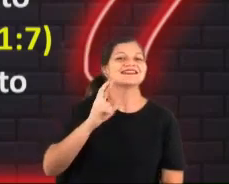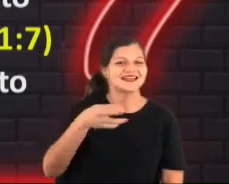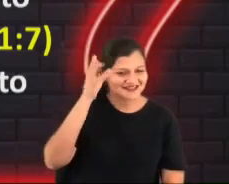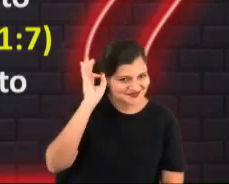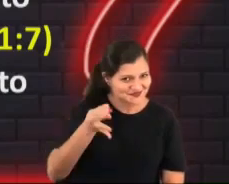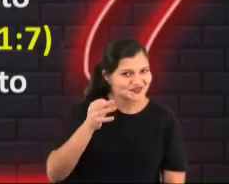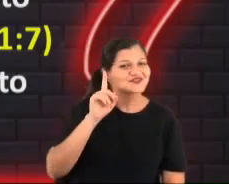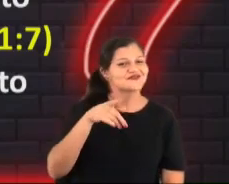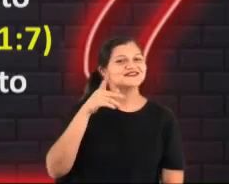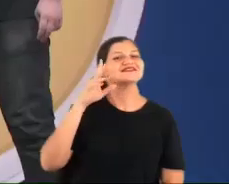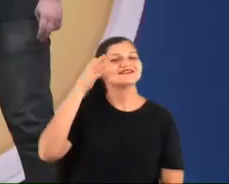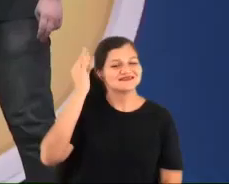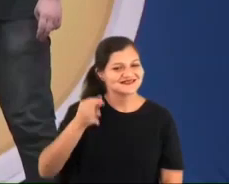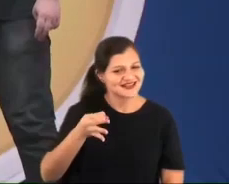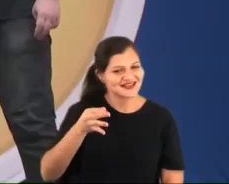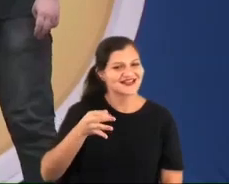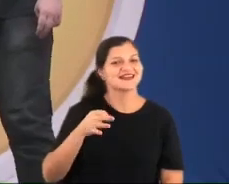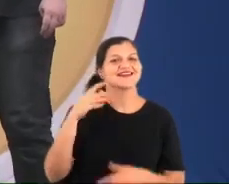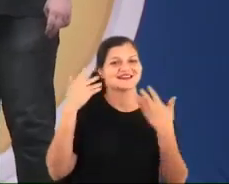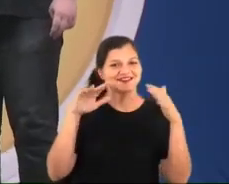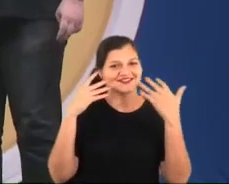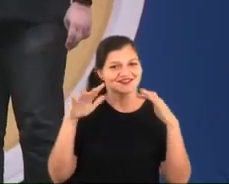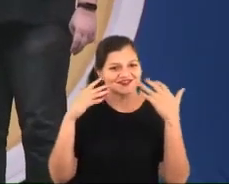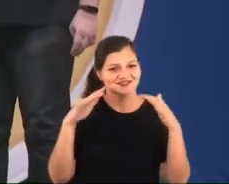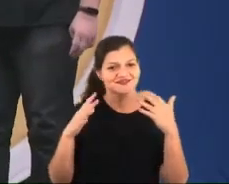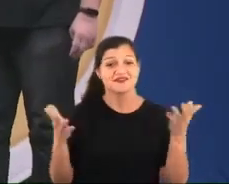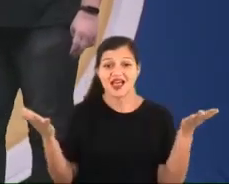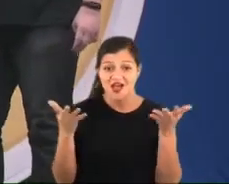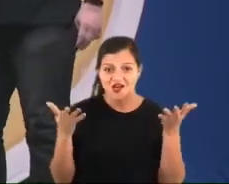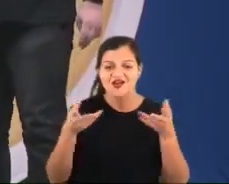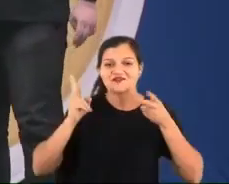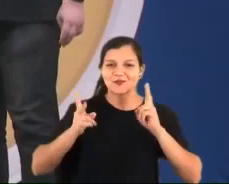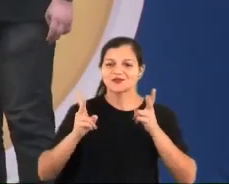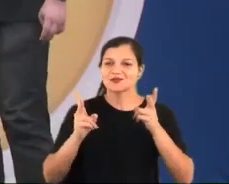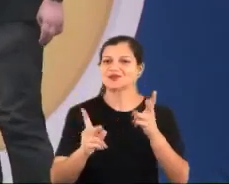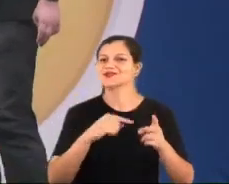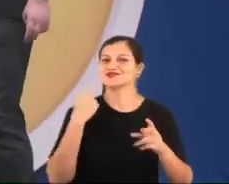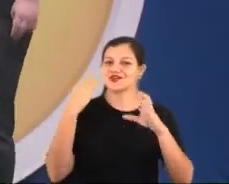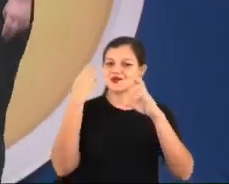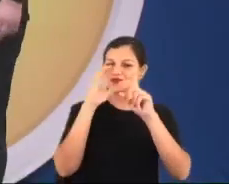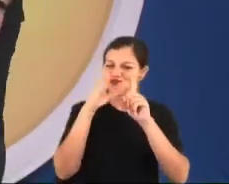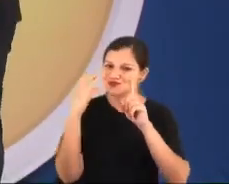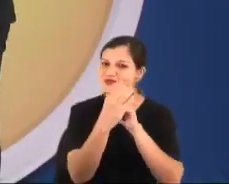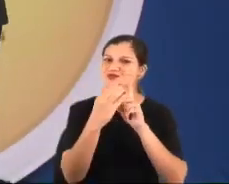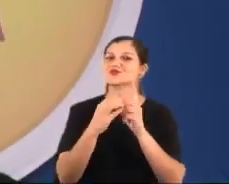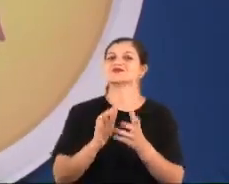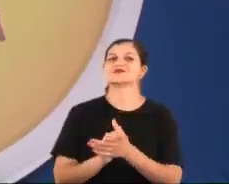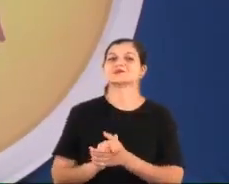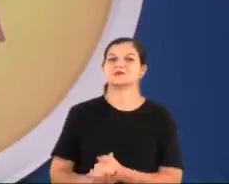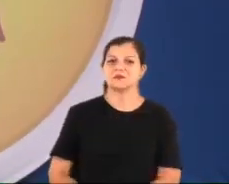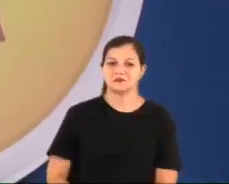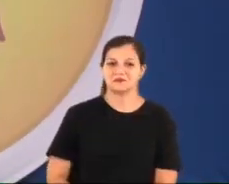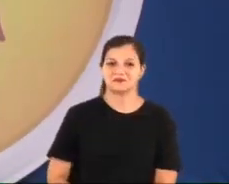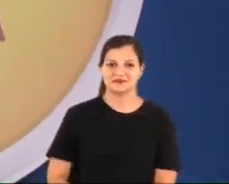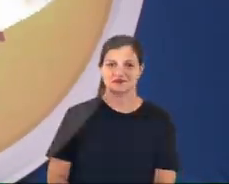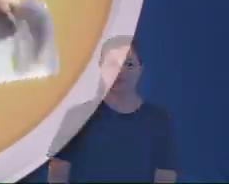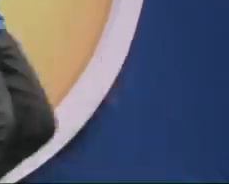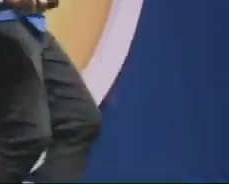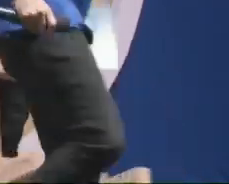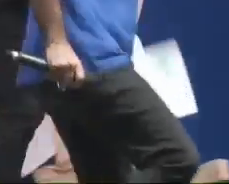Darley. Você acertou. E agora nós vamos continuar com a nossa programação.